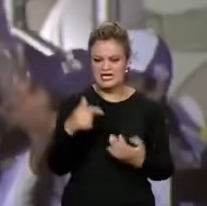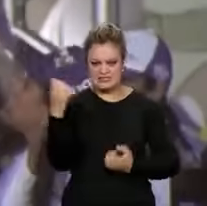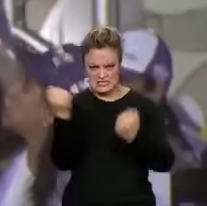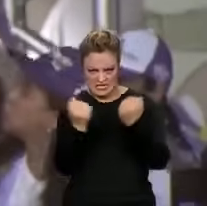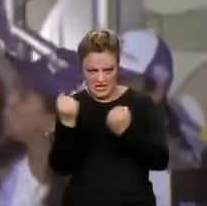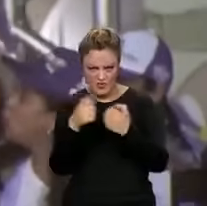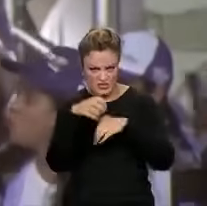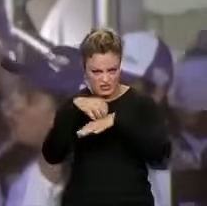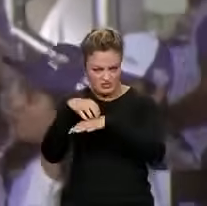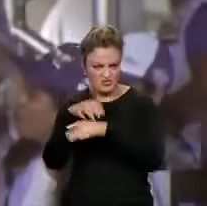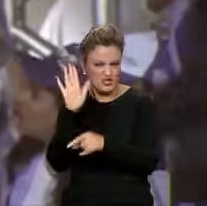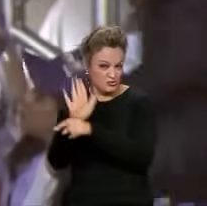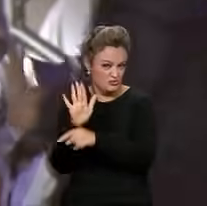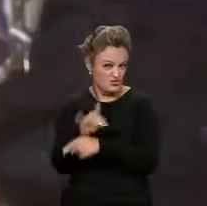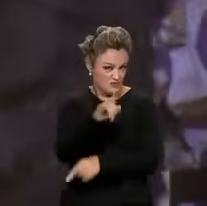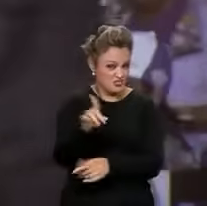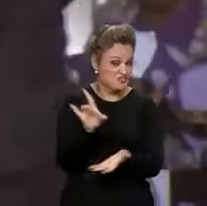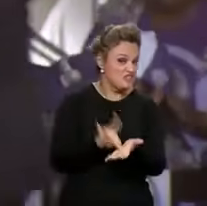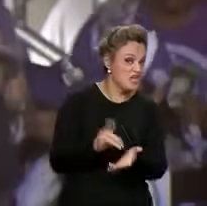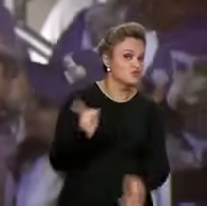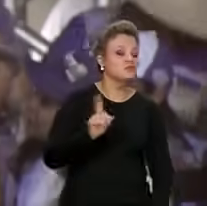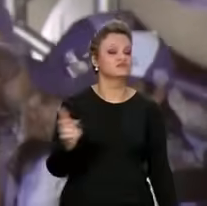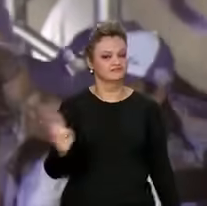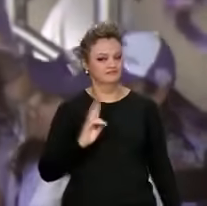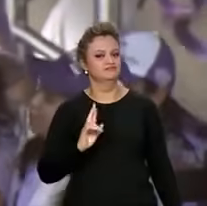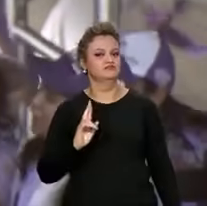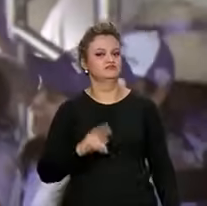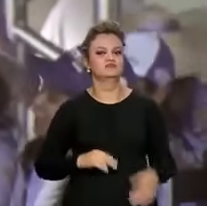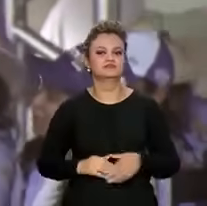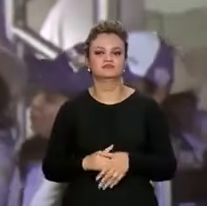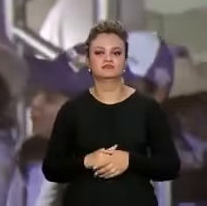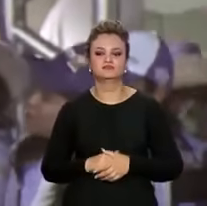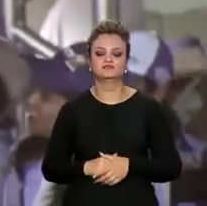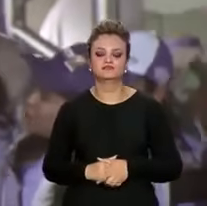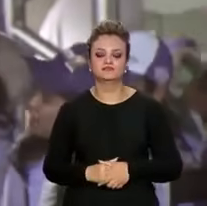tá servindo as Margaridas ou não